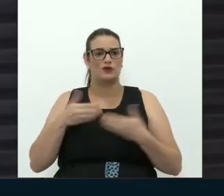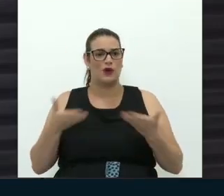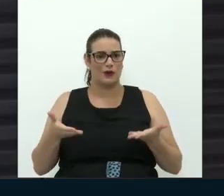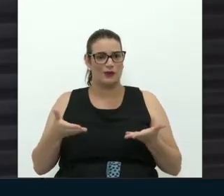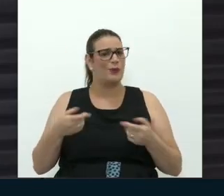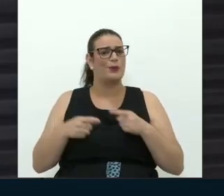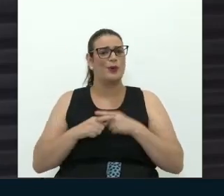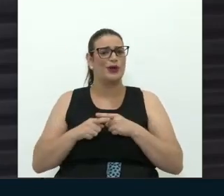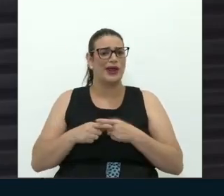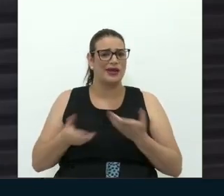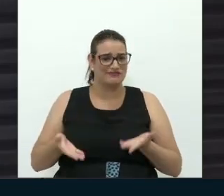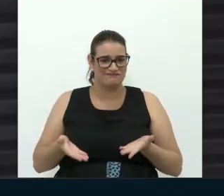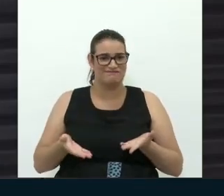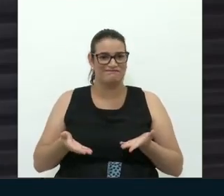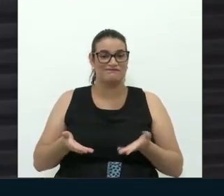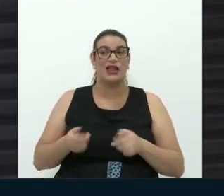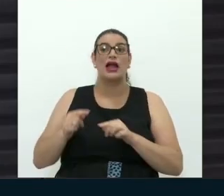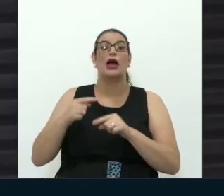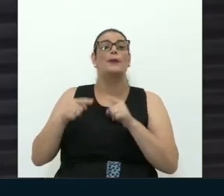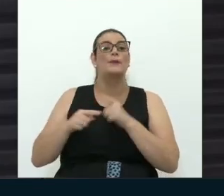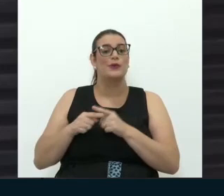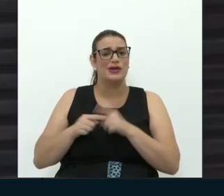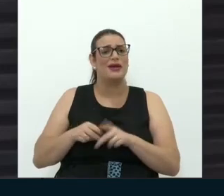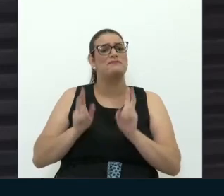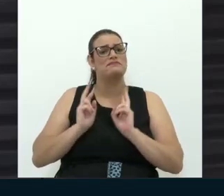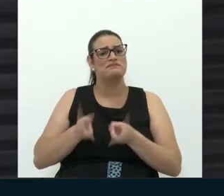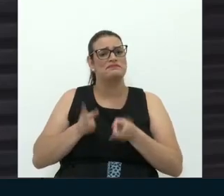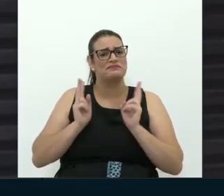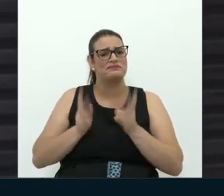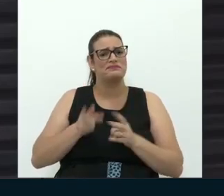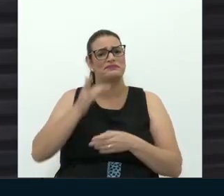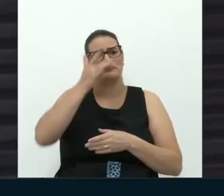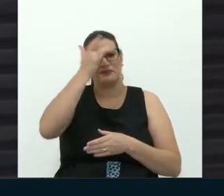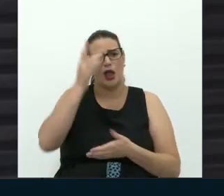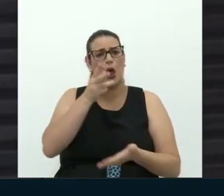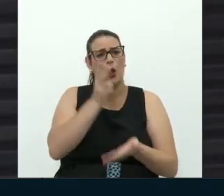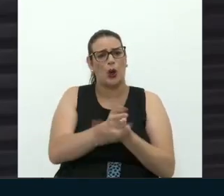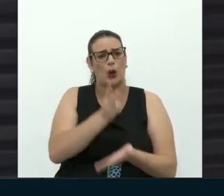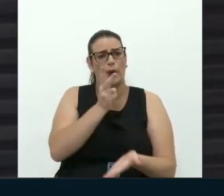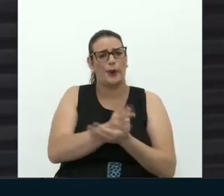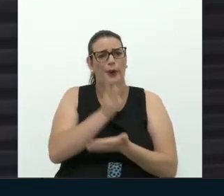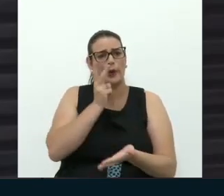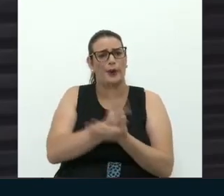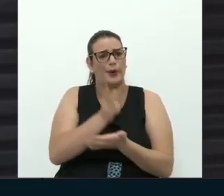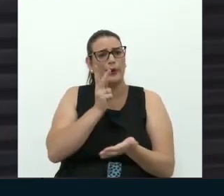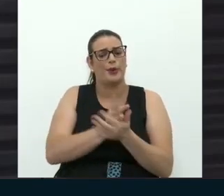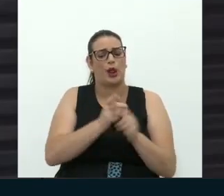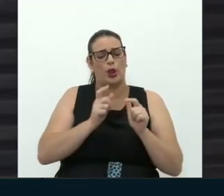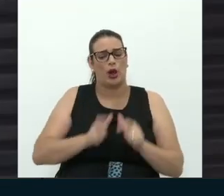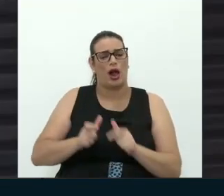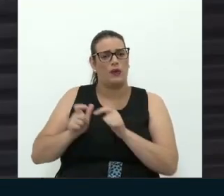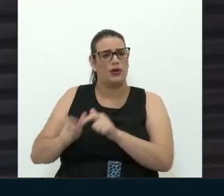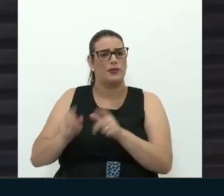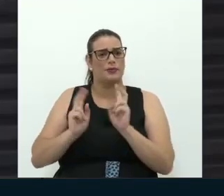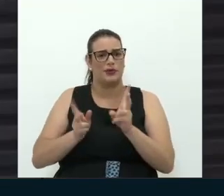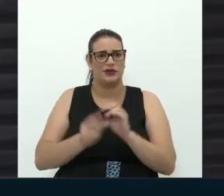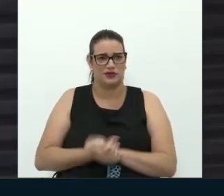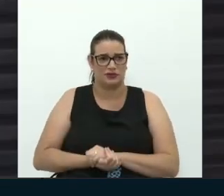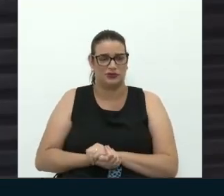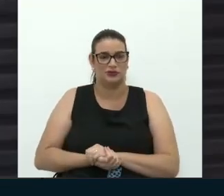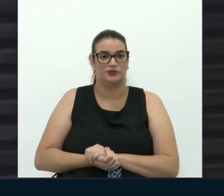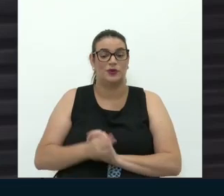Por que Aquelas mesmas pessoas estão nos mesmos lugares Por que a renovação é